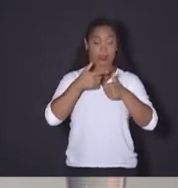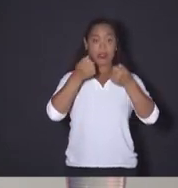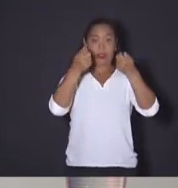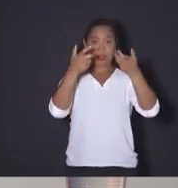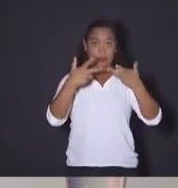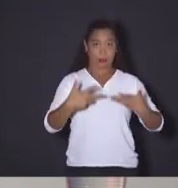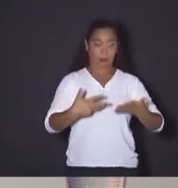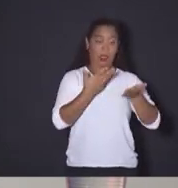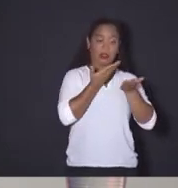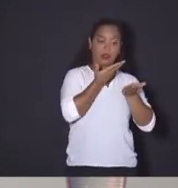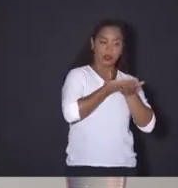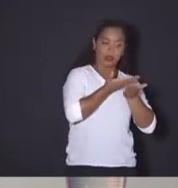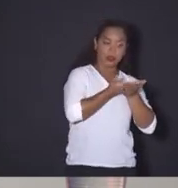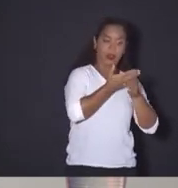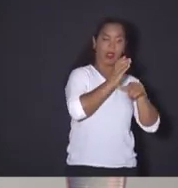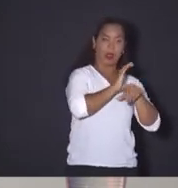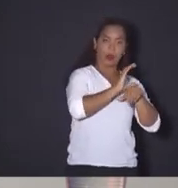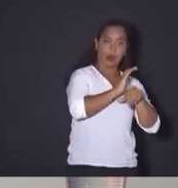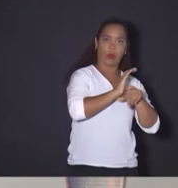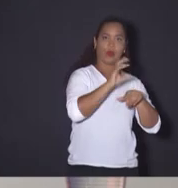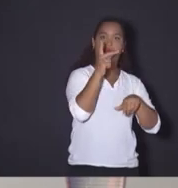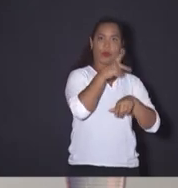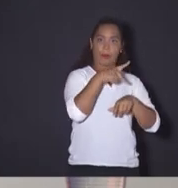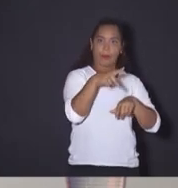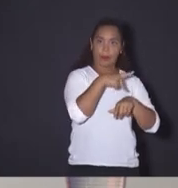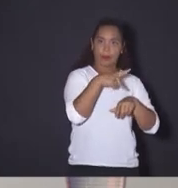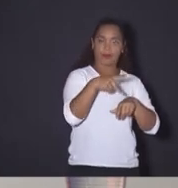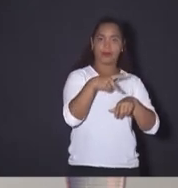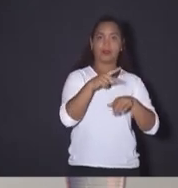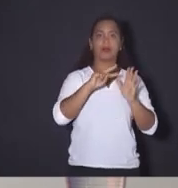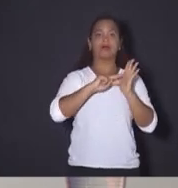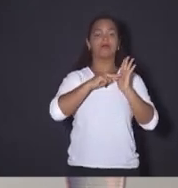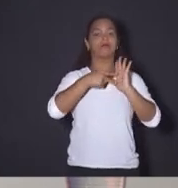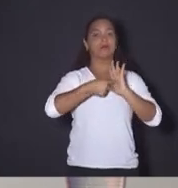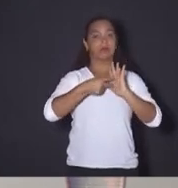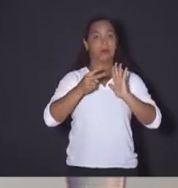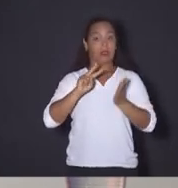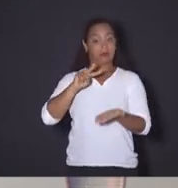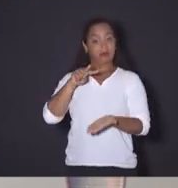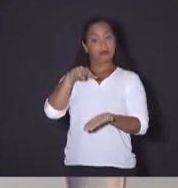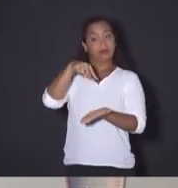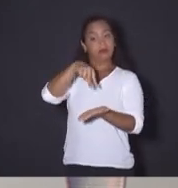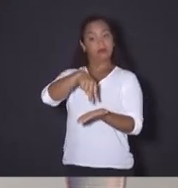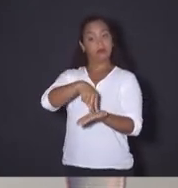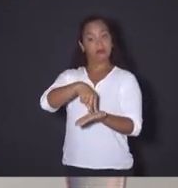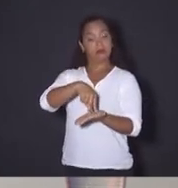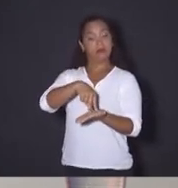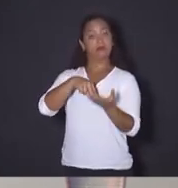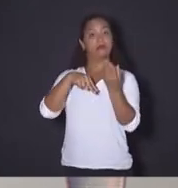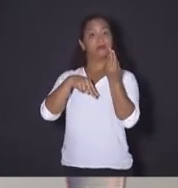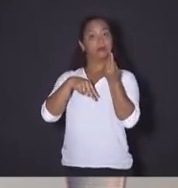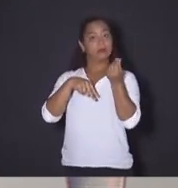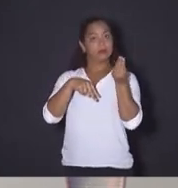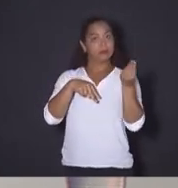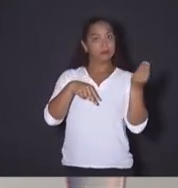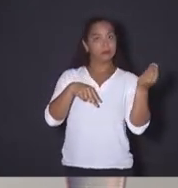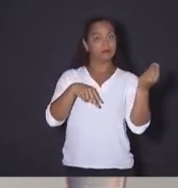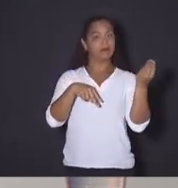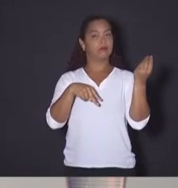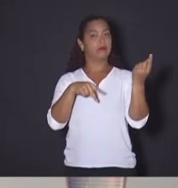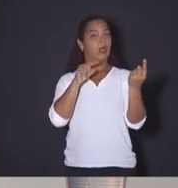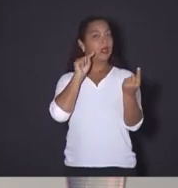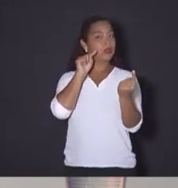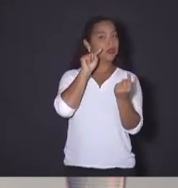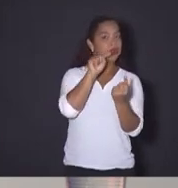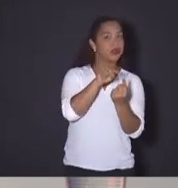formação de professores ou da atuação desses profissionais nós estamos falando que é uma atuação do time é de sentido logo ela precisa ser objeto